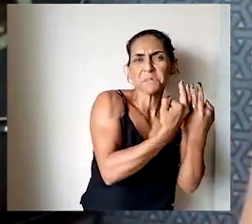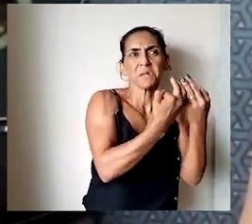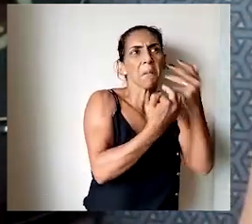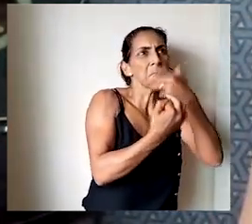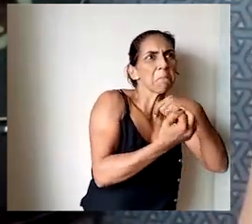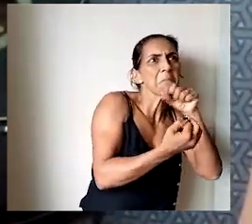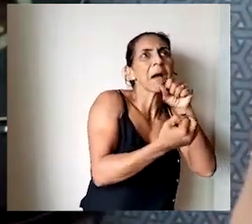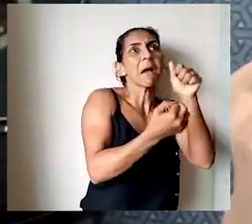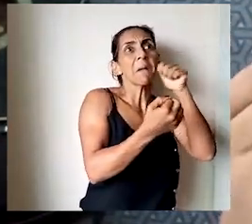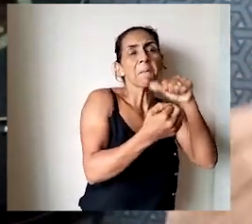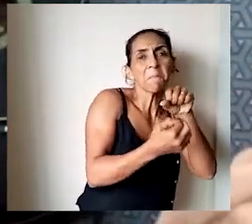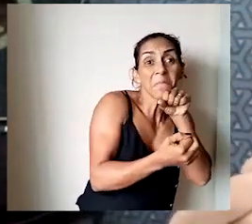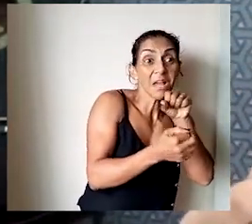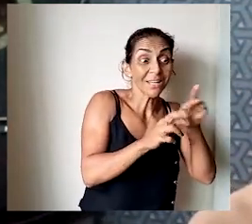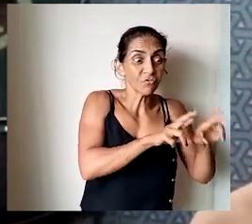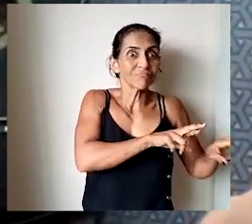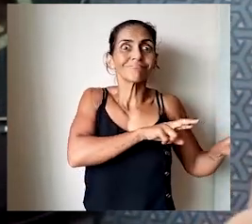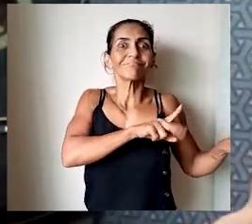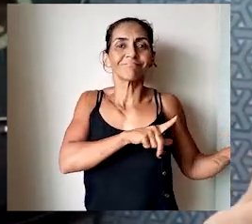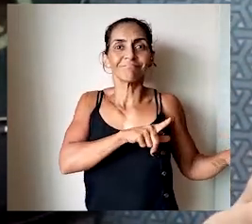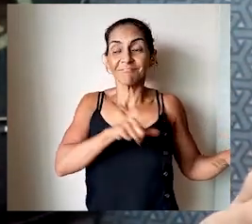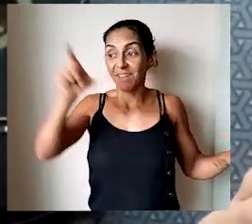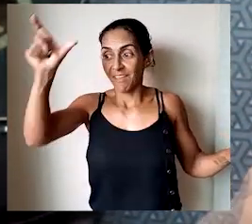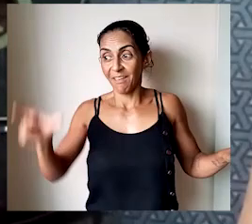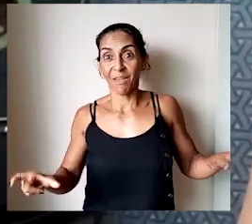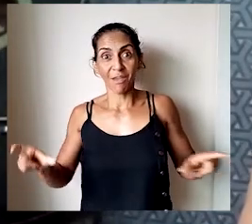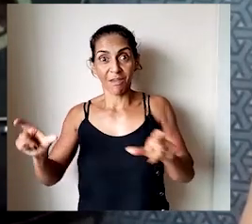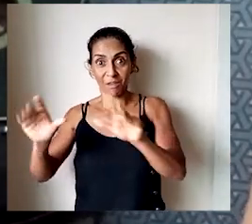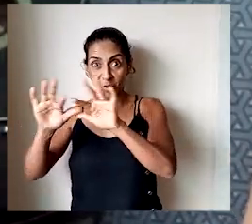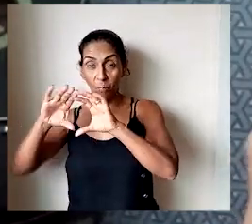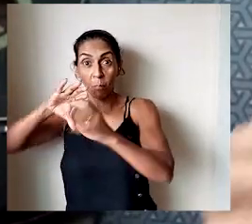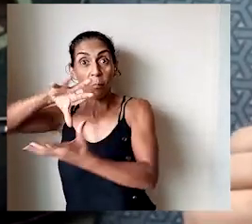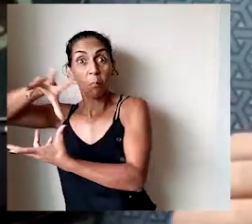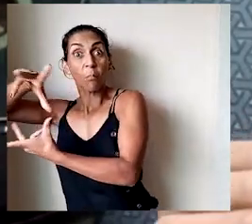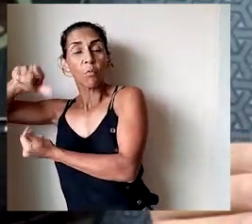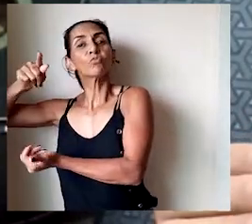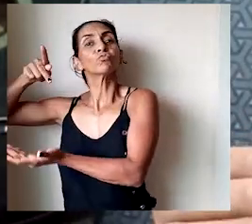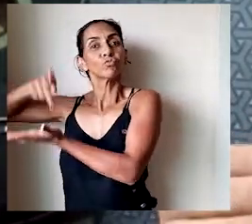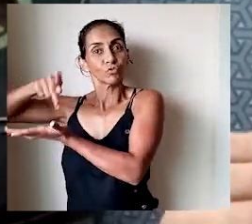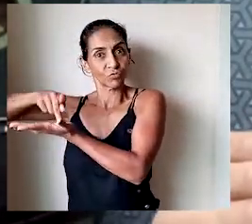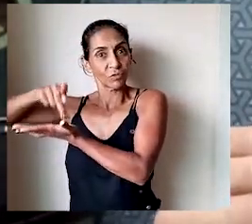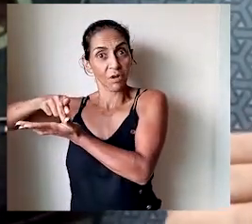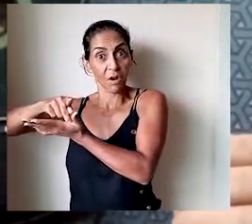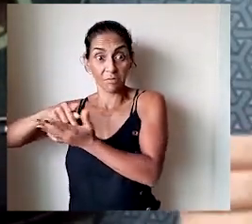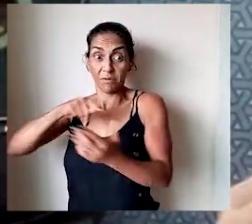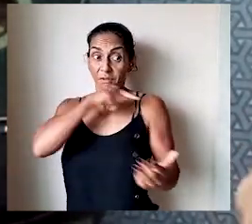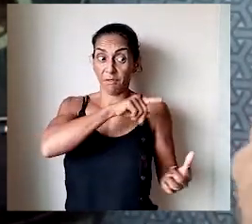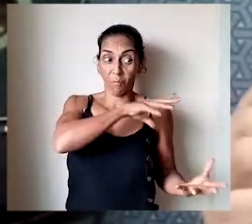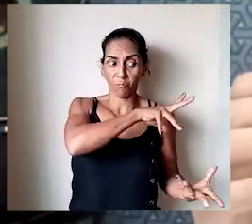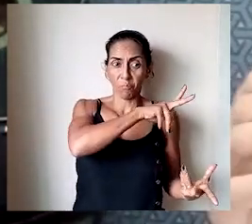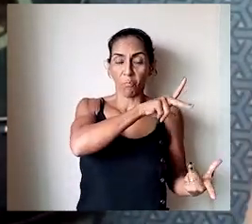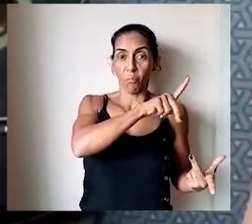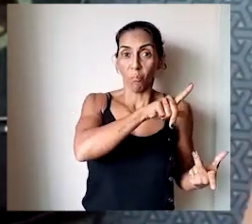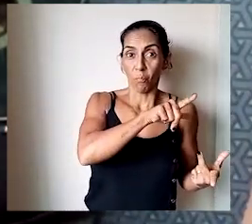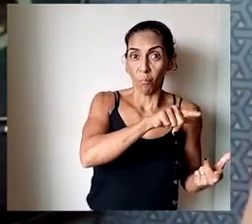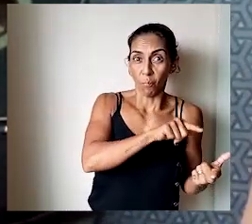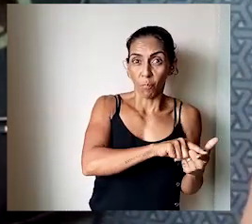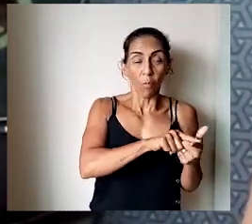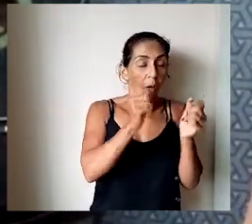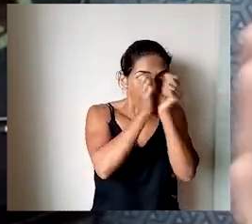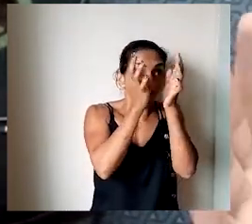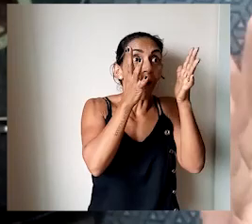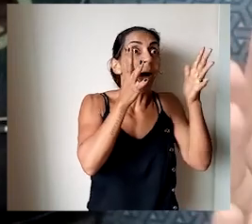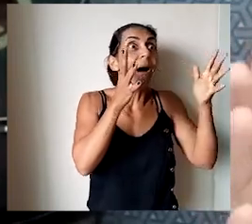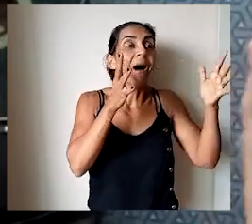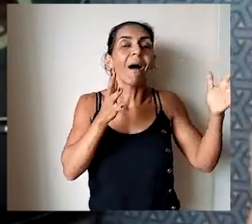outra figura dos personagens que existem na história, e é cheia de misticismo, tanto que a começar pela quantidade